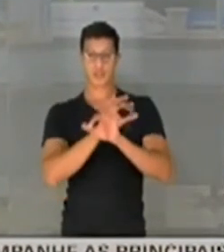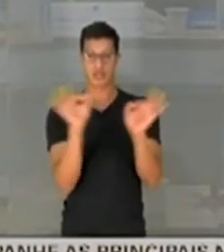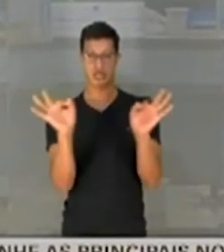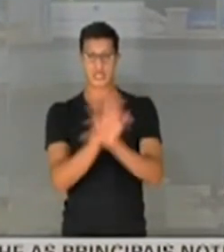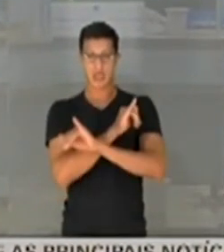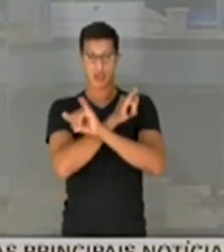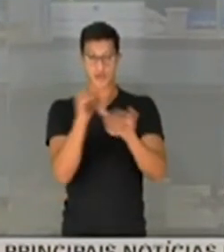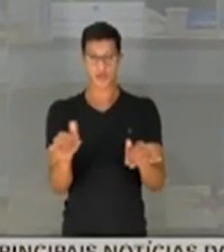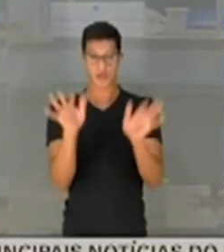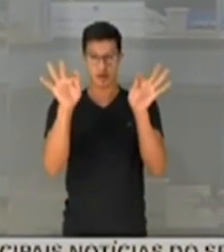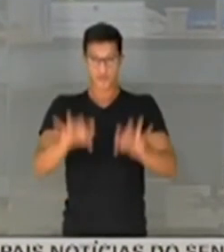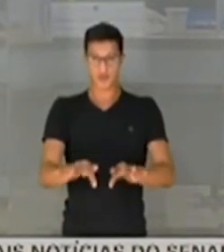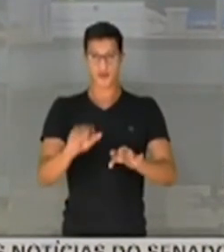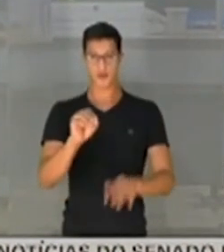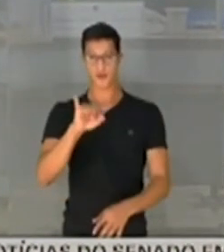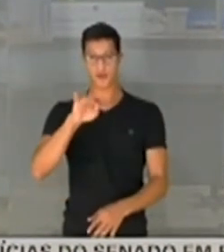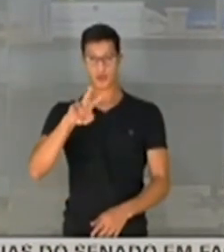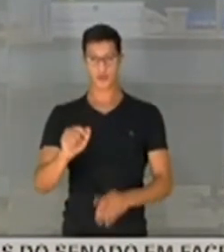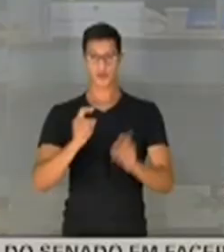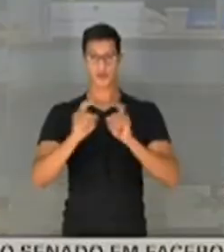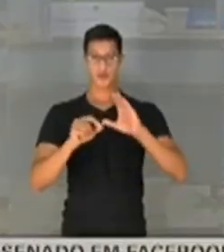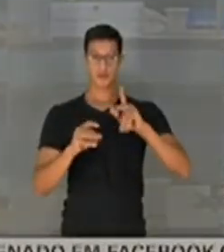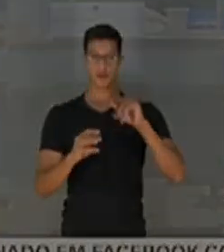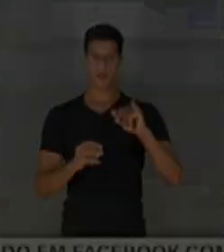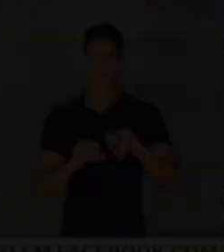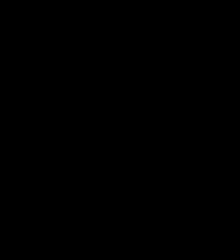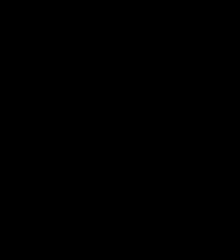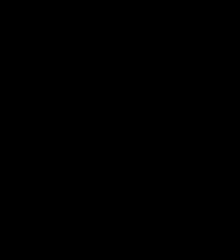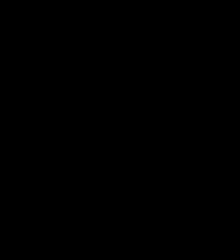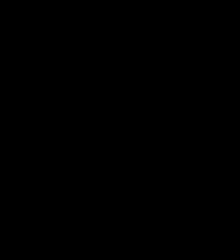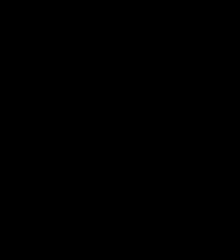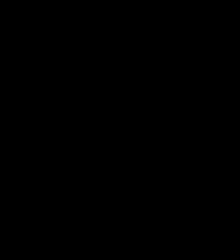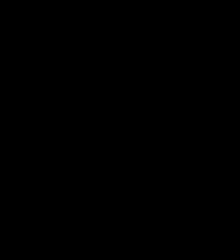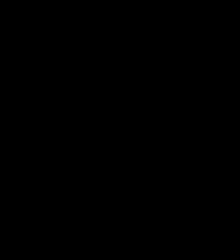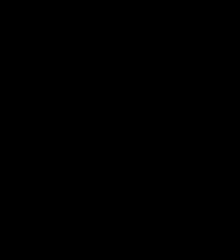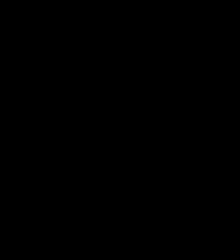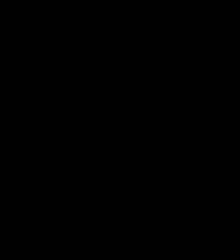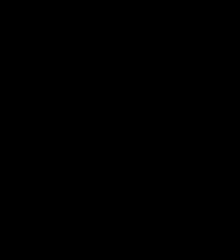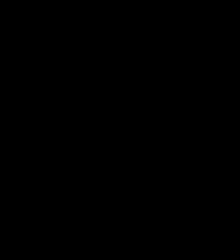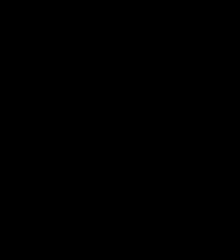encerrada mais essa oitiva, mais essa reunião da Comissão Parlamentar de Inquérito.